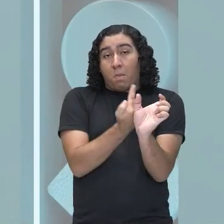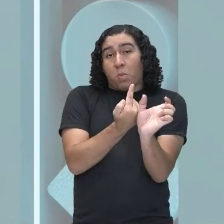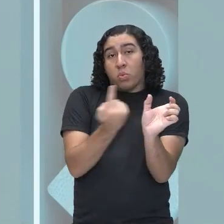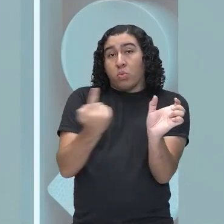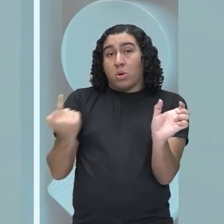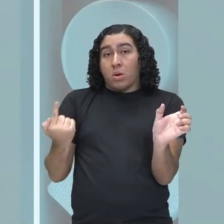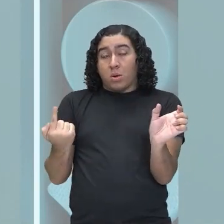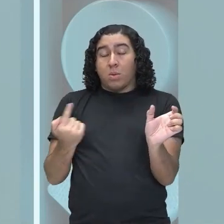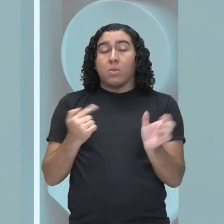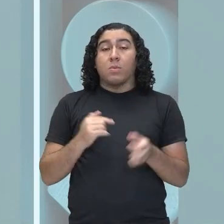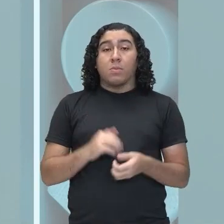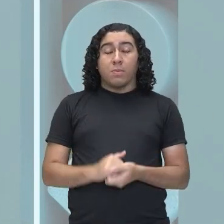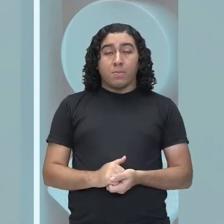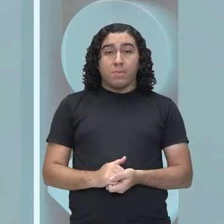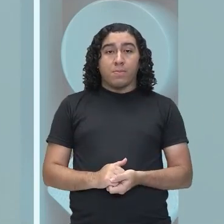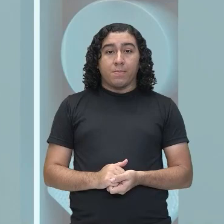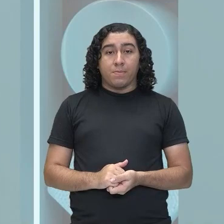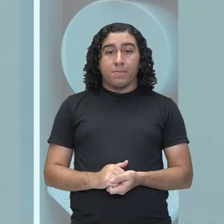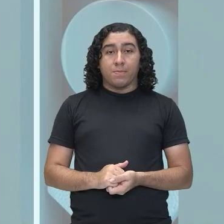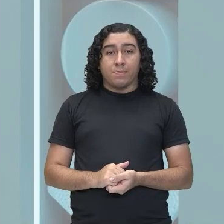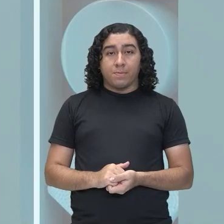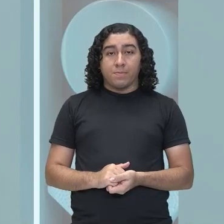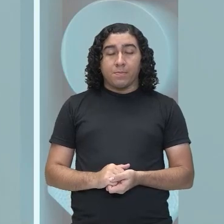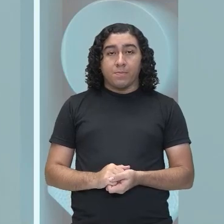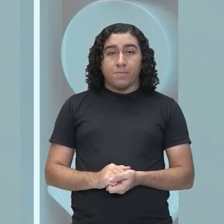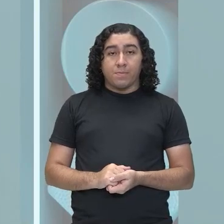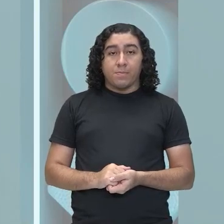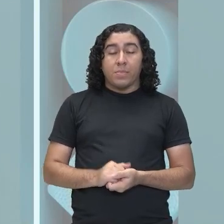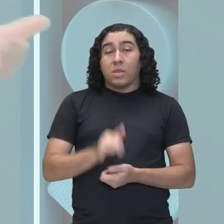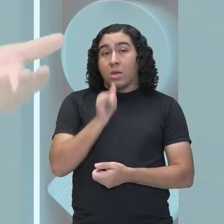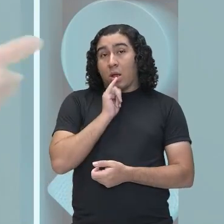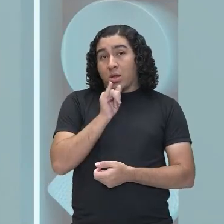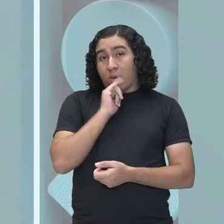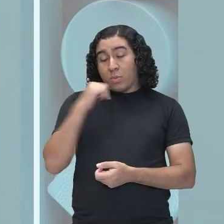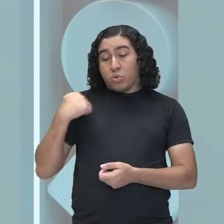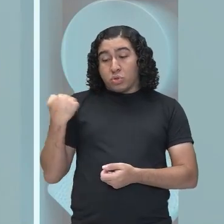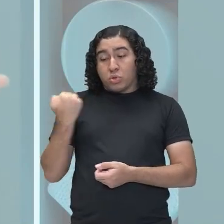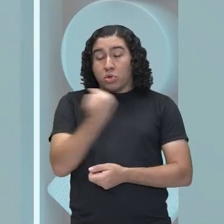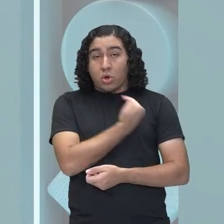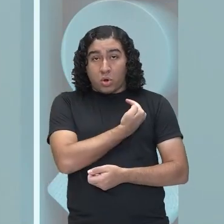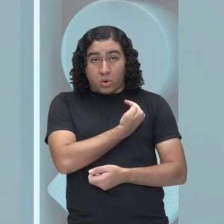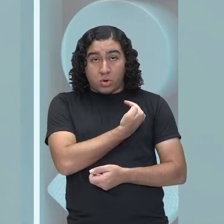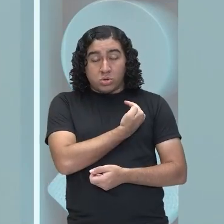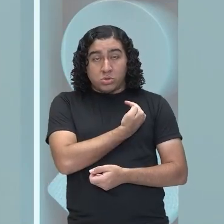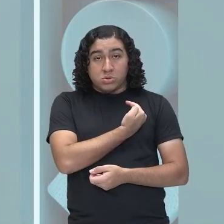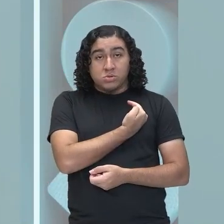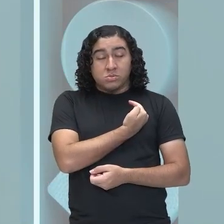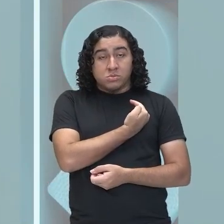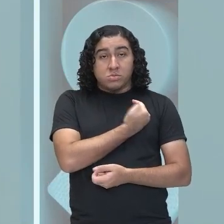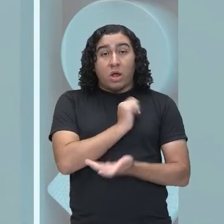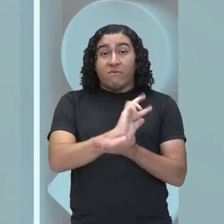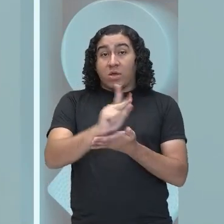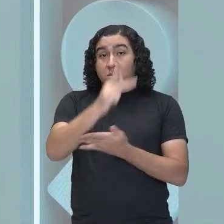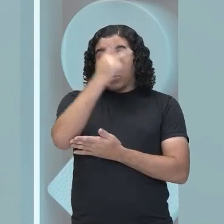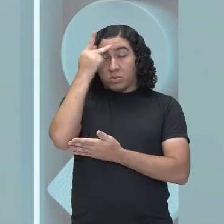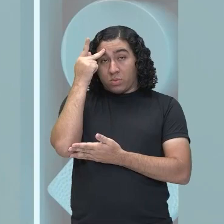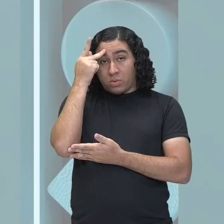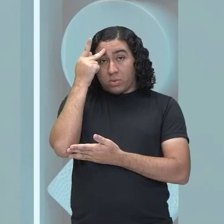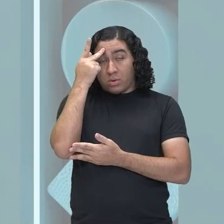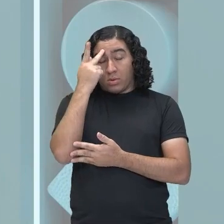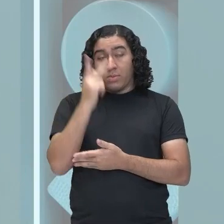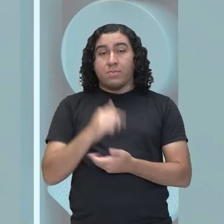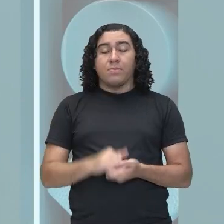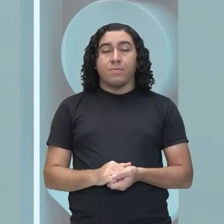no mínimo a duas pessoas quando eu digo nós é alguém e eu também né então duas pessoas no